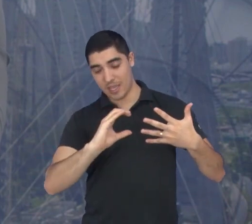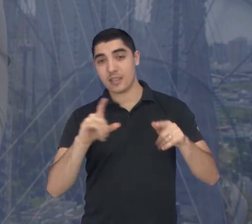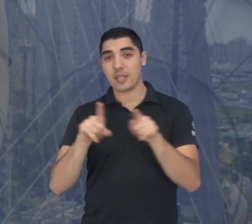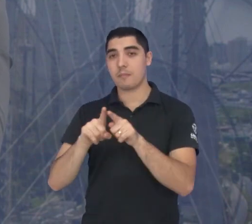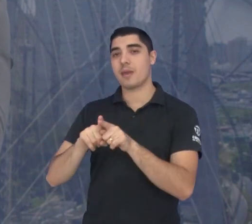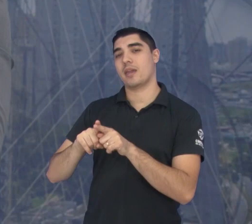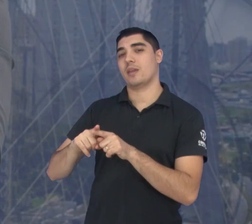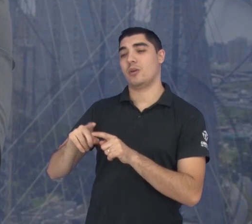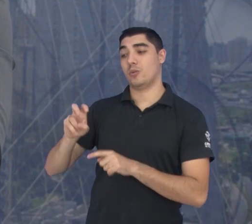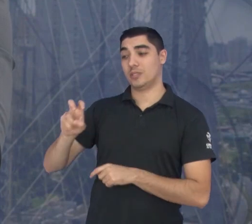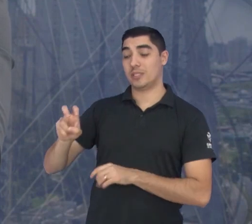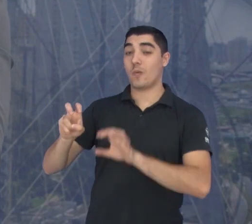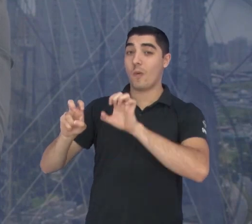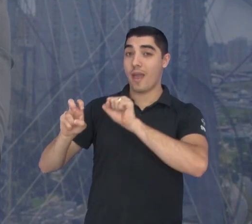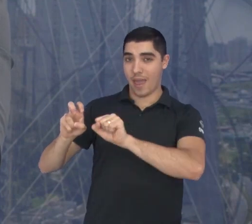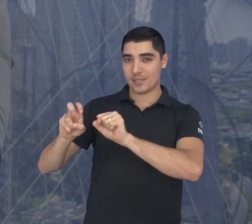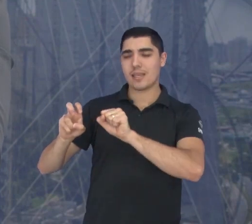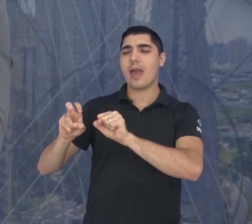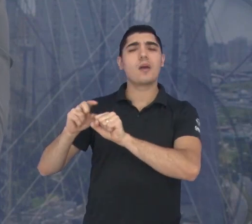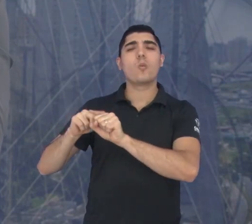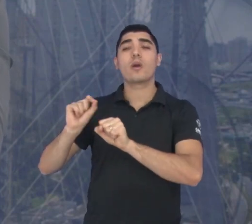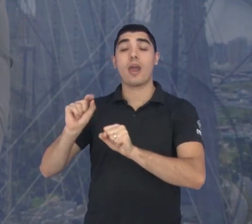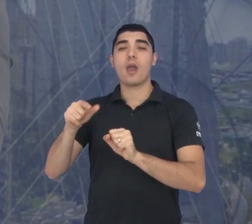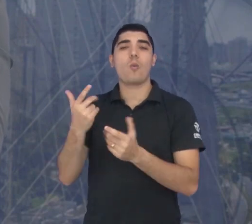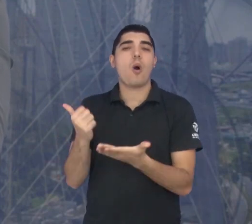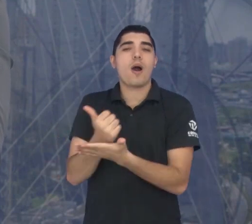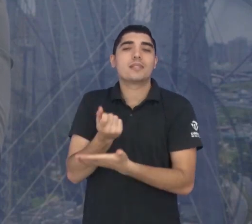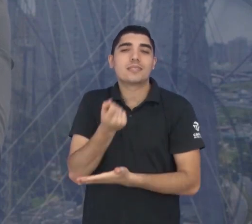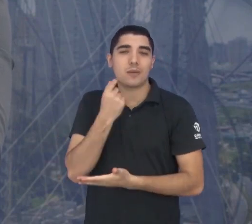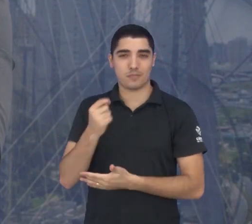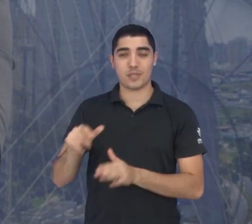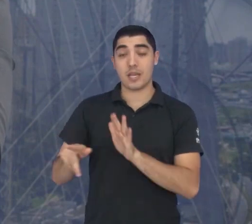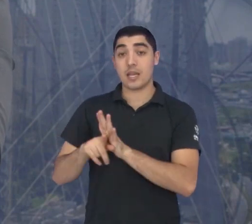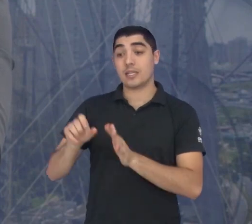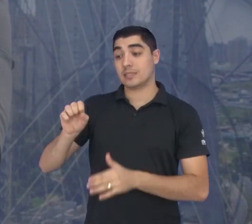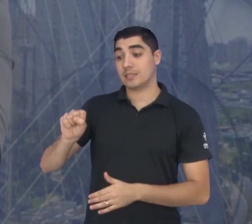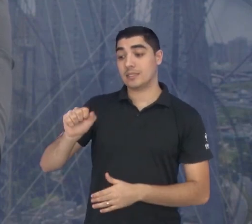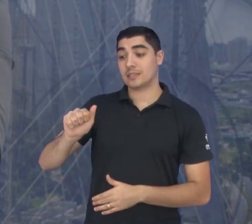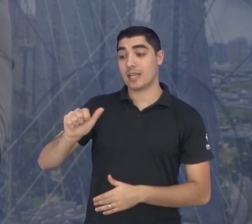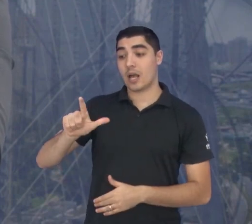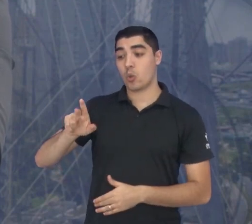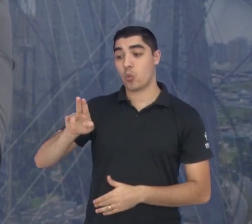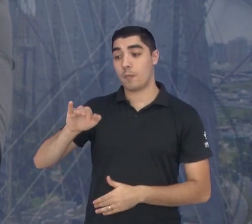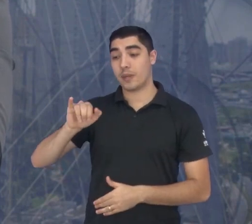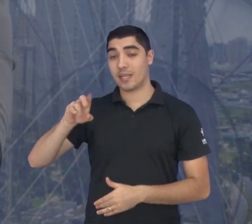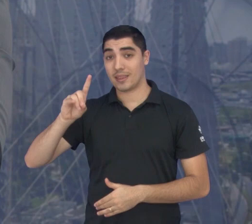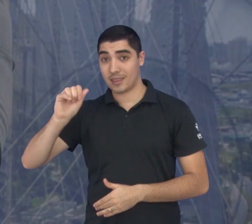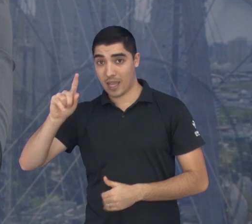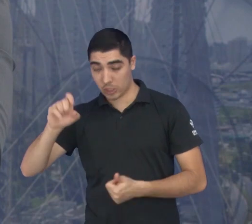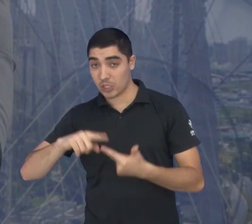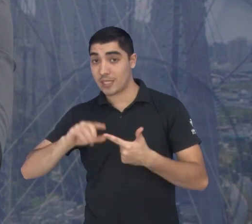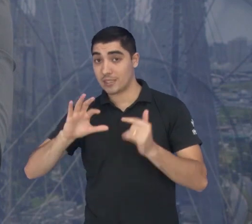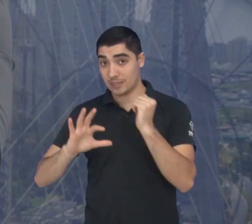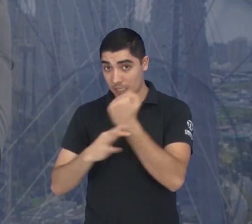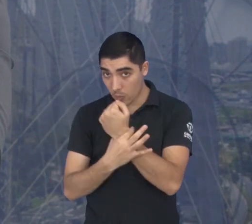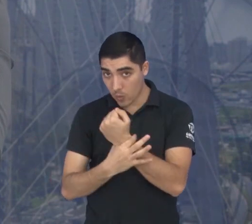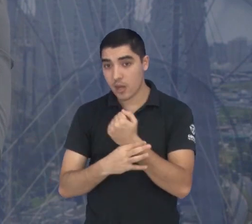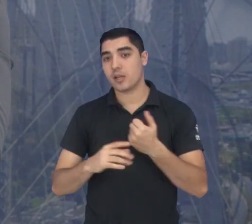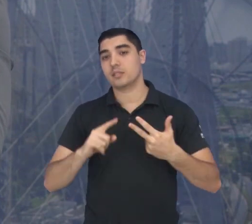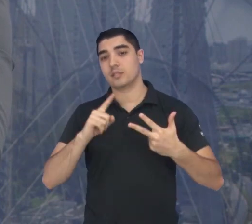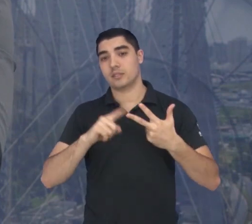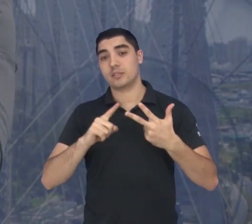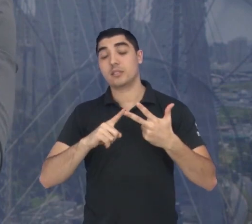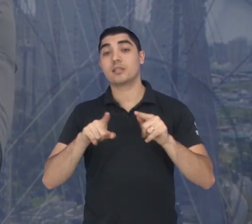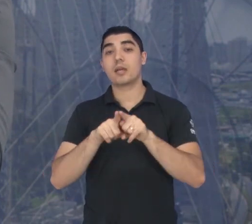O remédio em si, o que a gente tem que observar primeiro? A salubridade do local, a segurança do local e um aspecto fundamental que é o